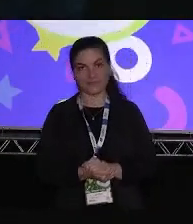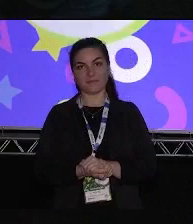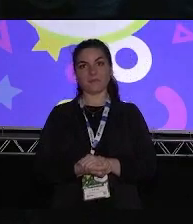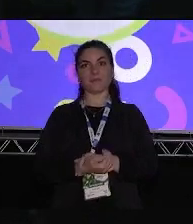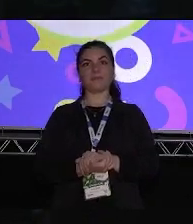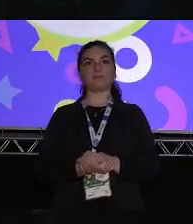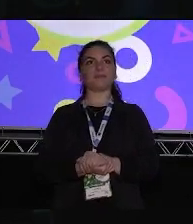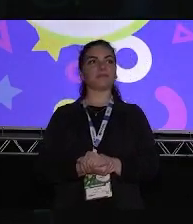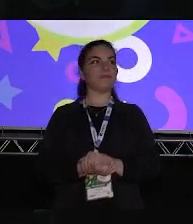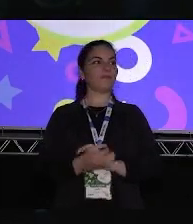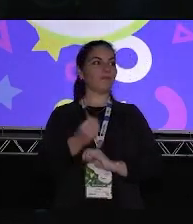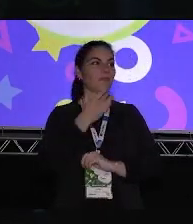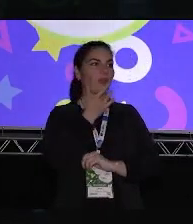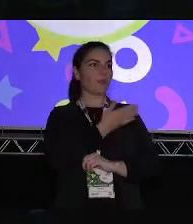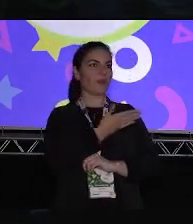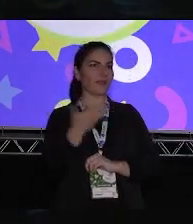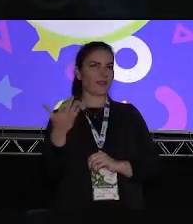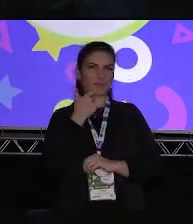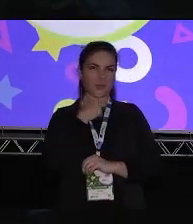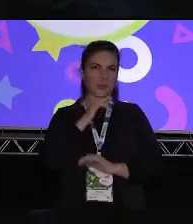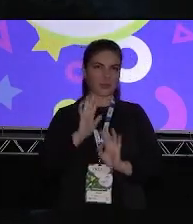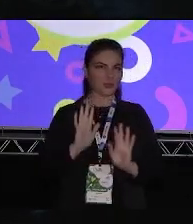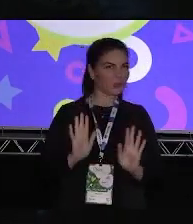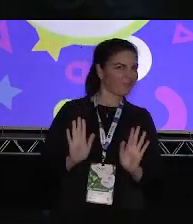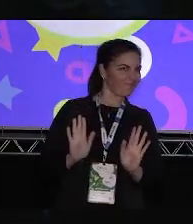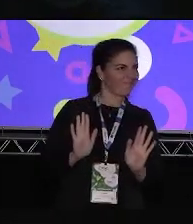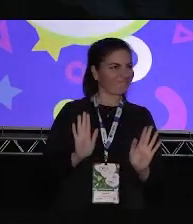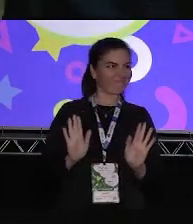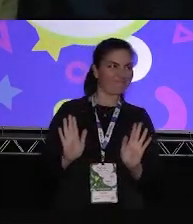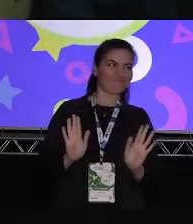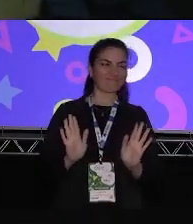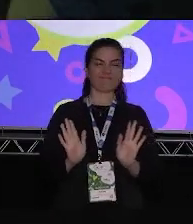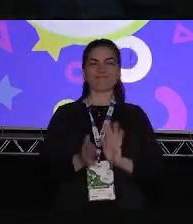Boa tarde, eu acho, pessoal.